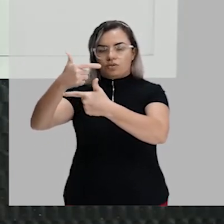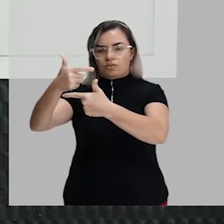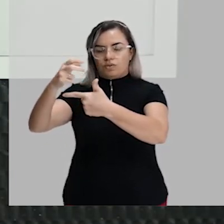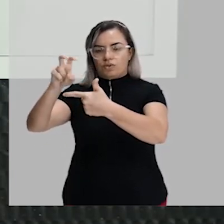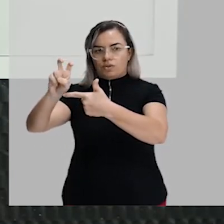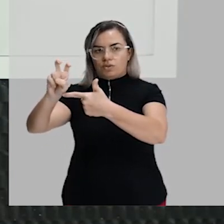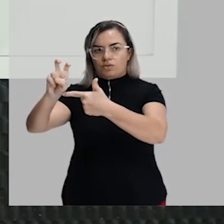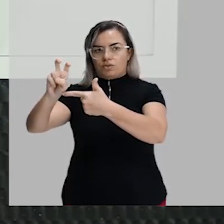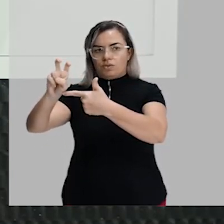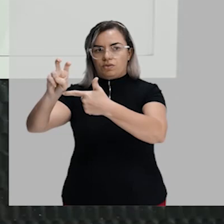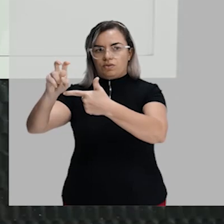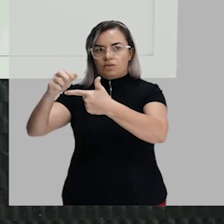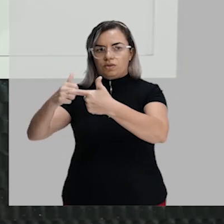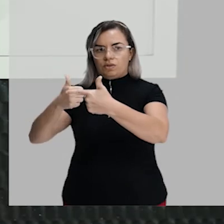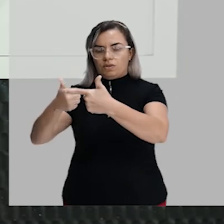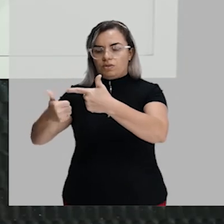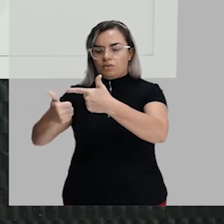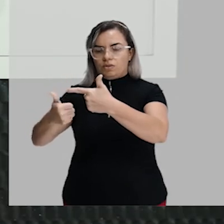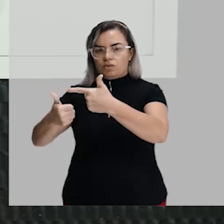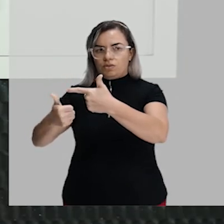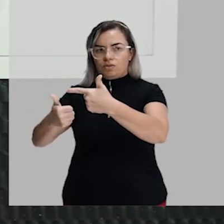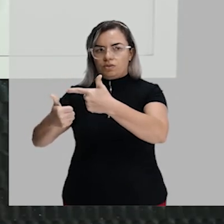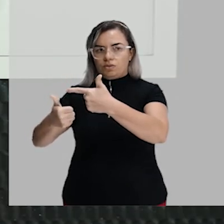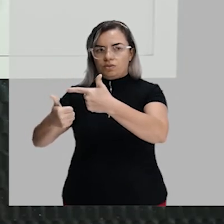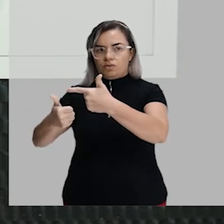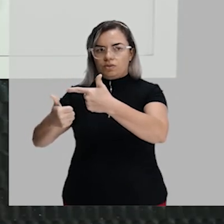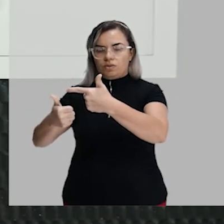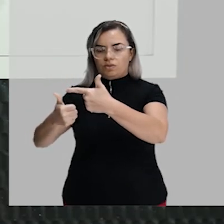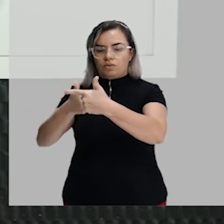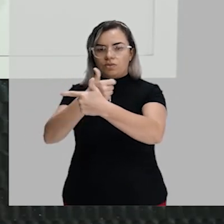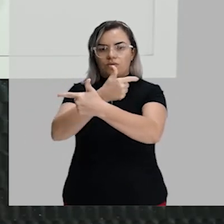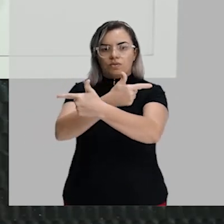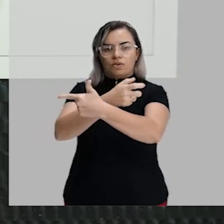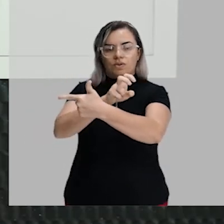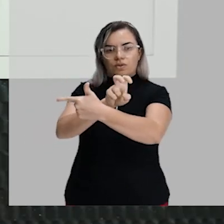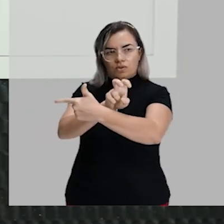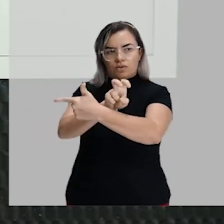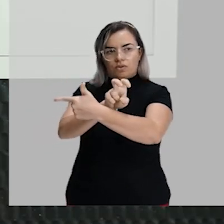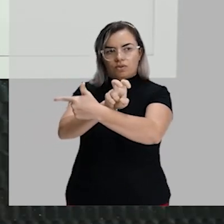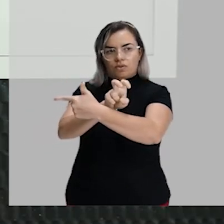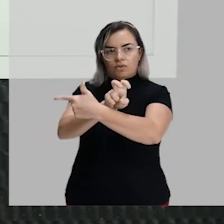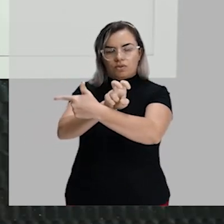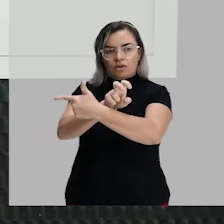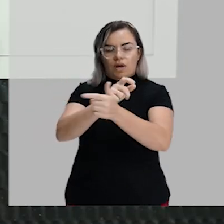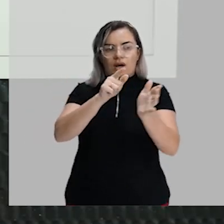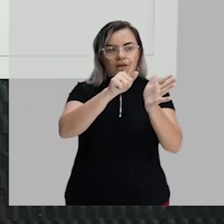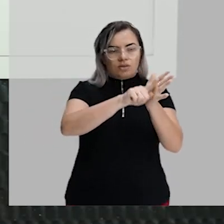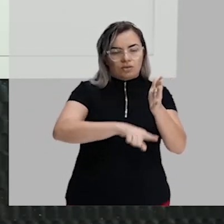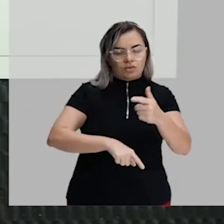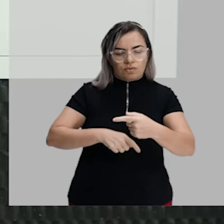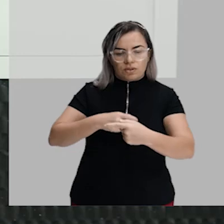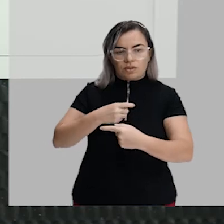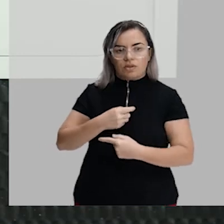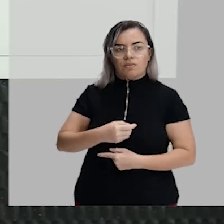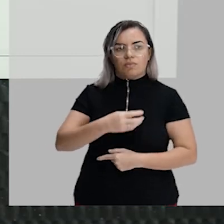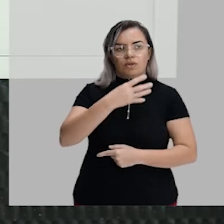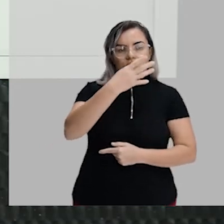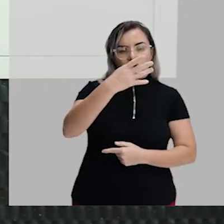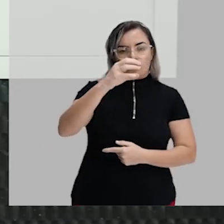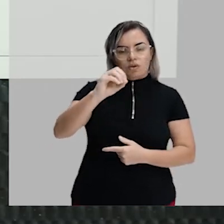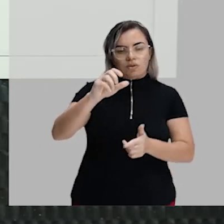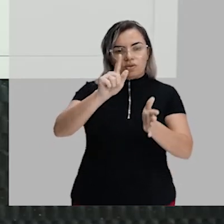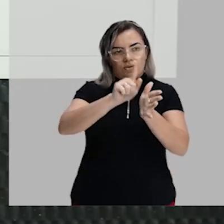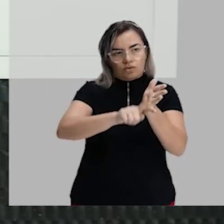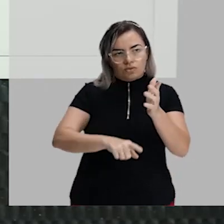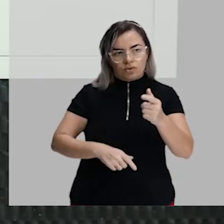ser 1. 1 vezes 25 vai dar o próprio 25. Porque se fosse um número maior do que 1, se fosse 2,